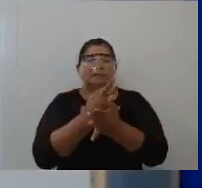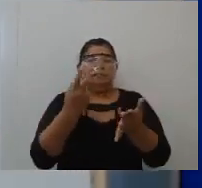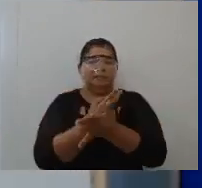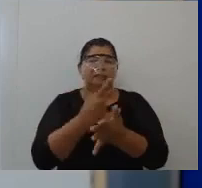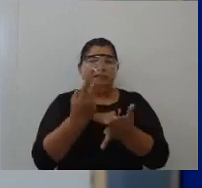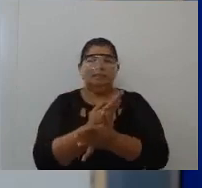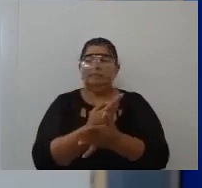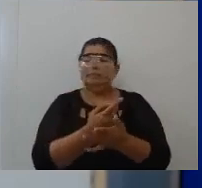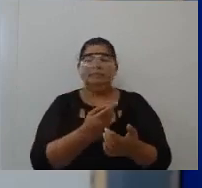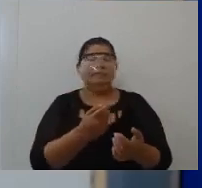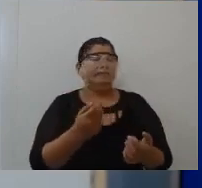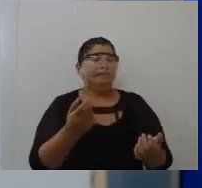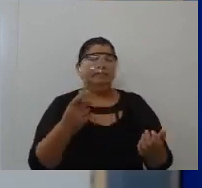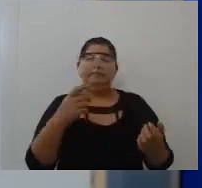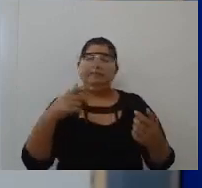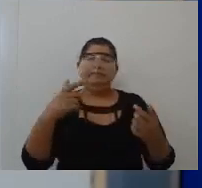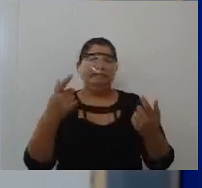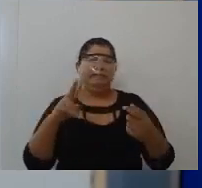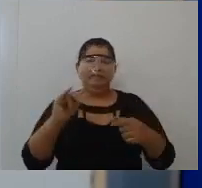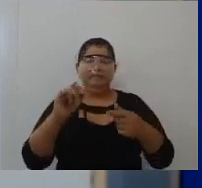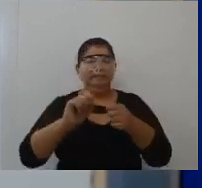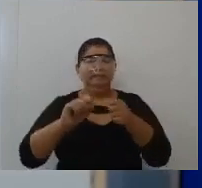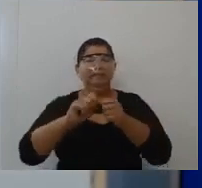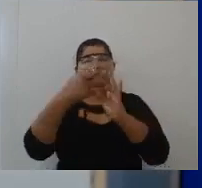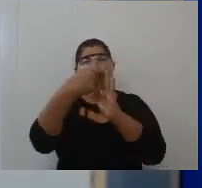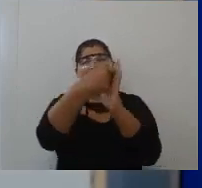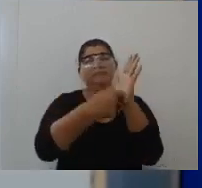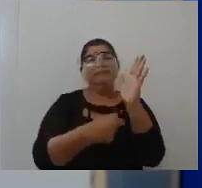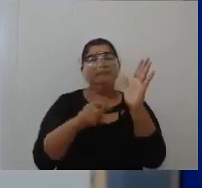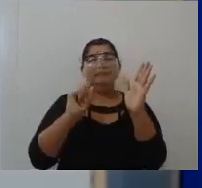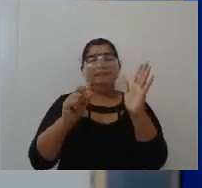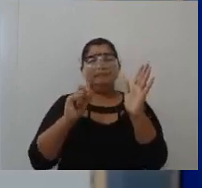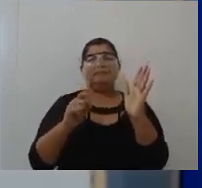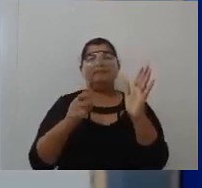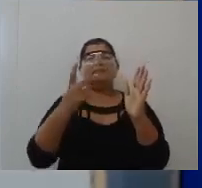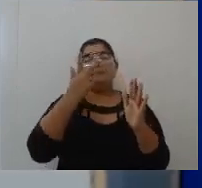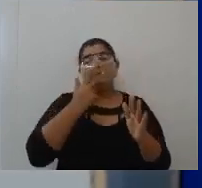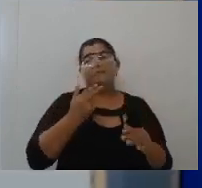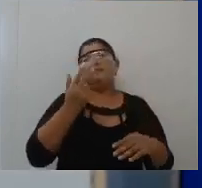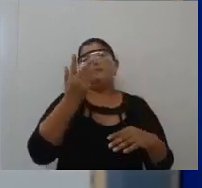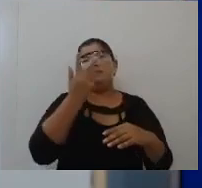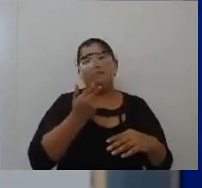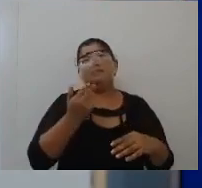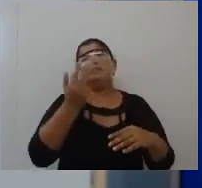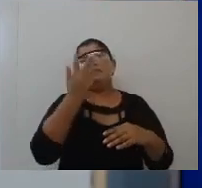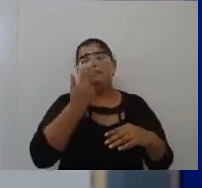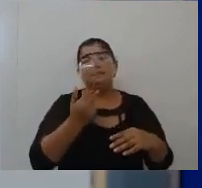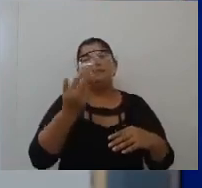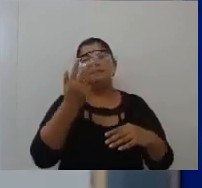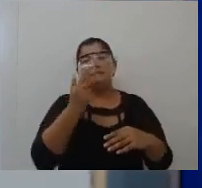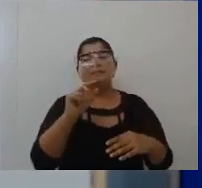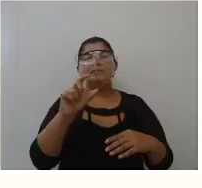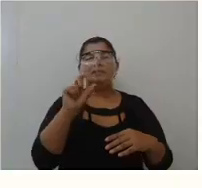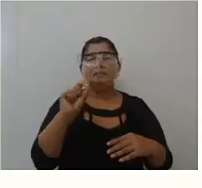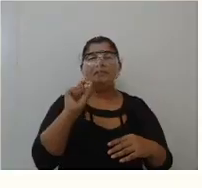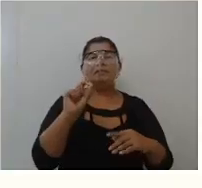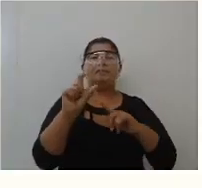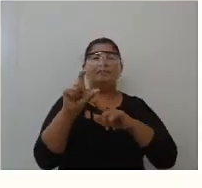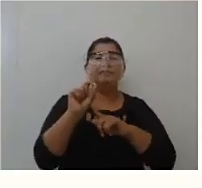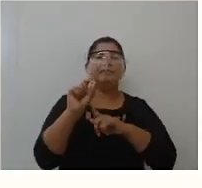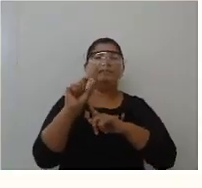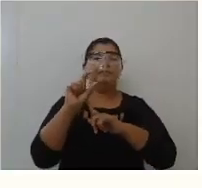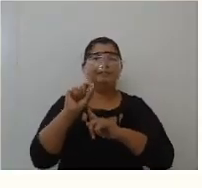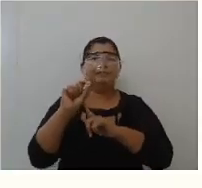muito grave na hora da redação. A gente repete muitas vezes o que na